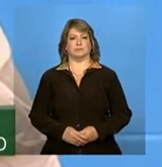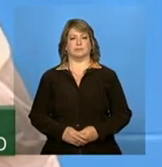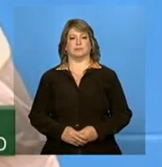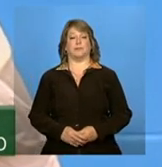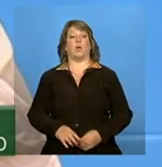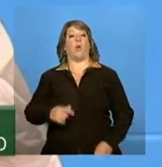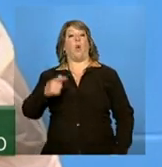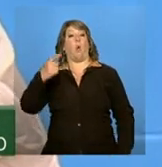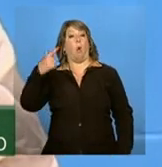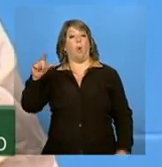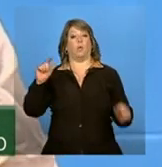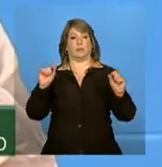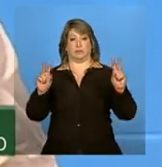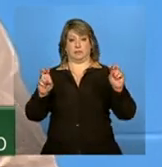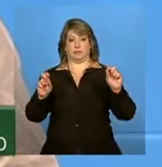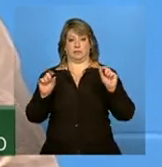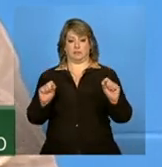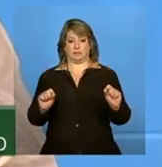Outra questão